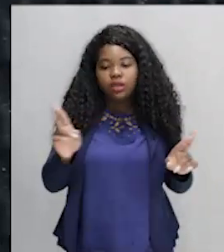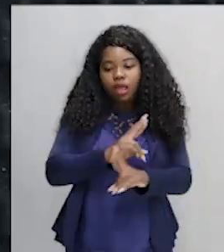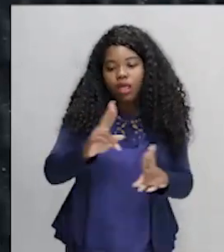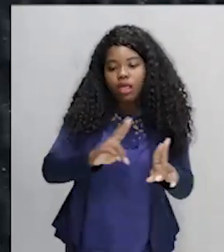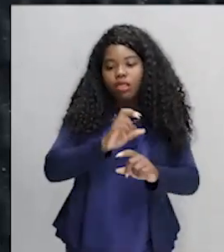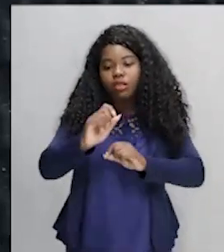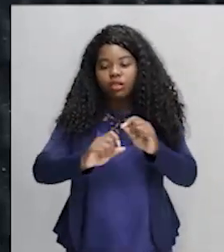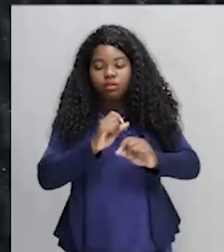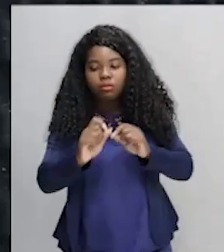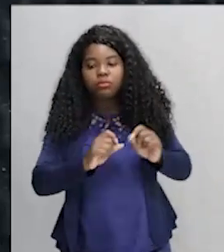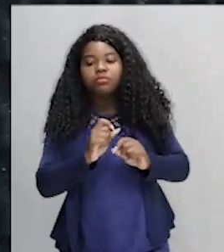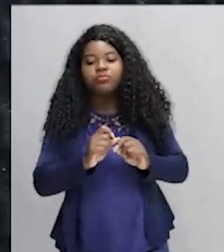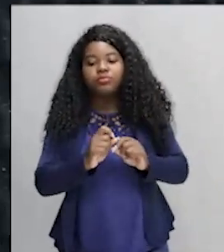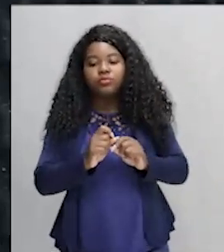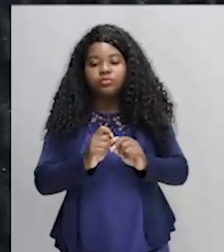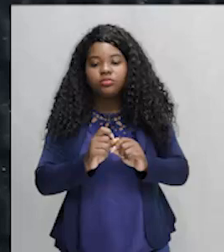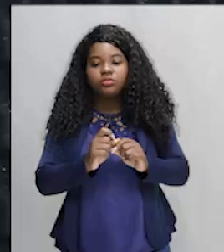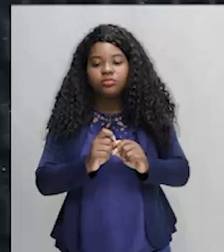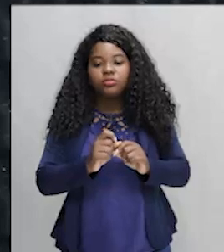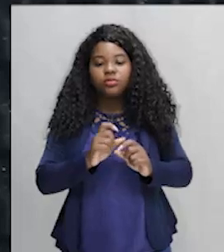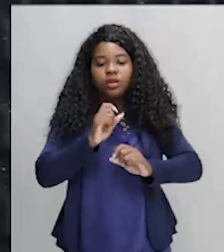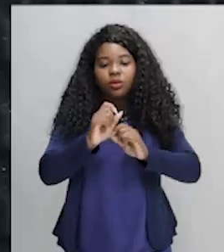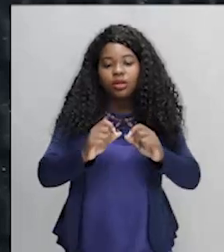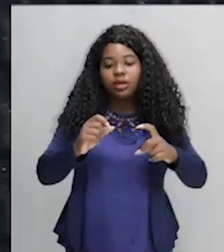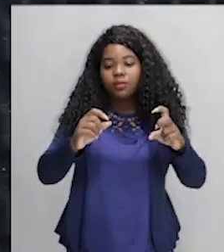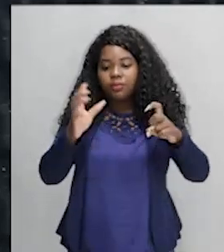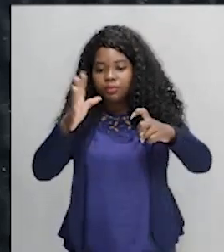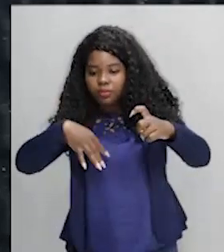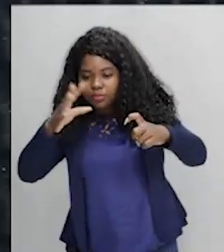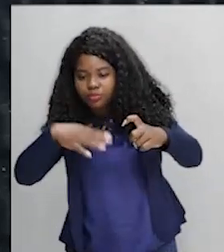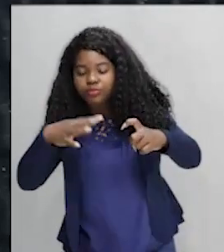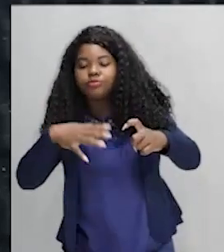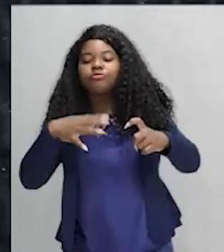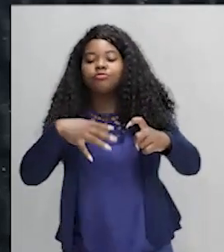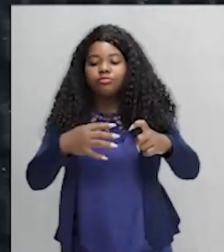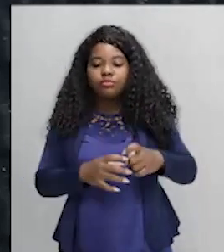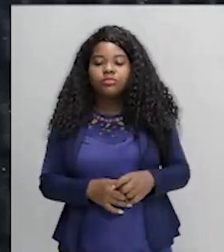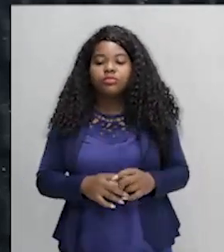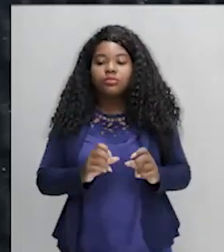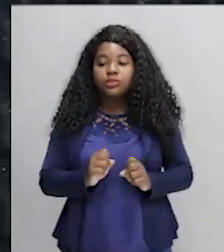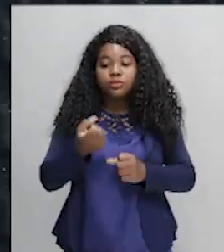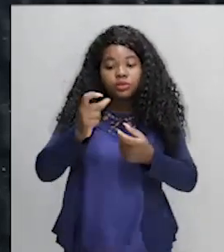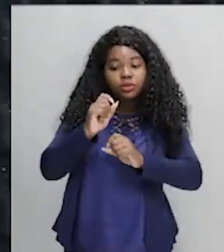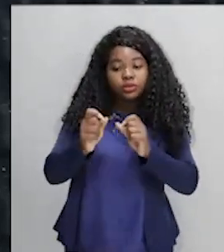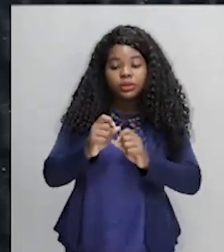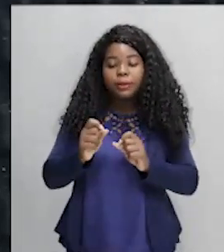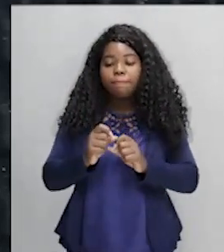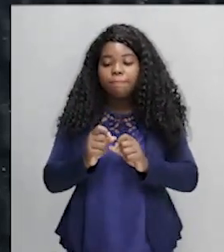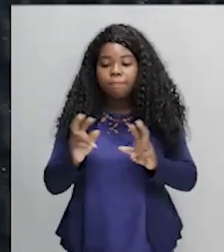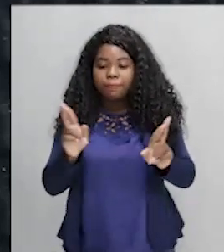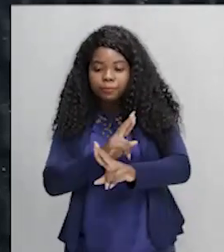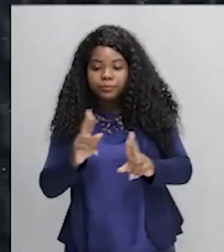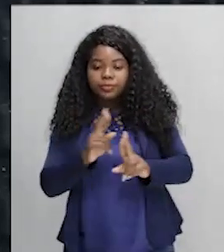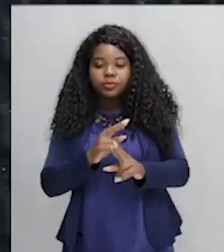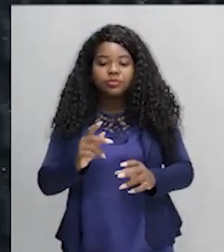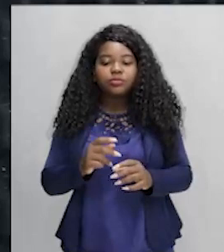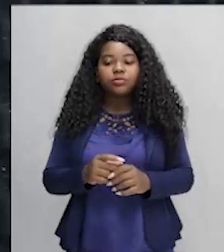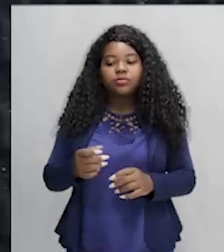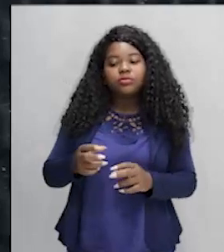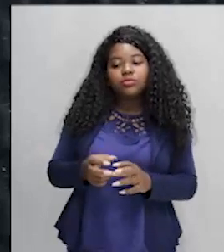manifestações folclóricas que vão ganhando reforço a partir das manifestações primitivas pré-históricas.